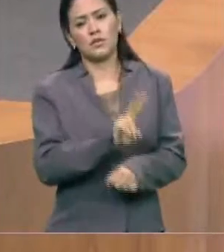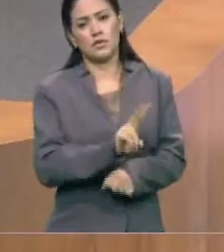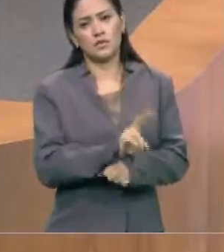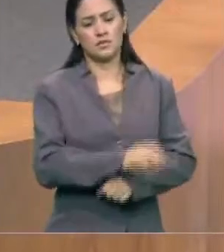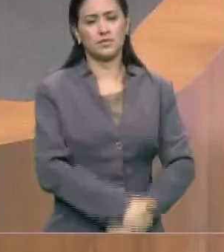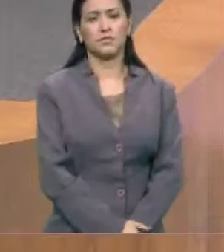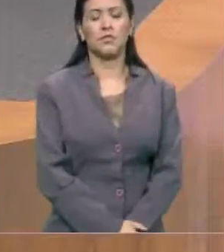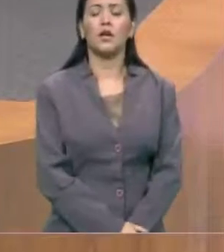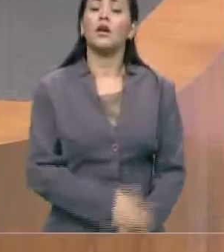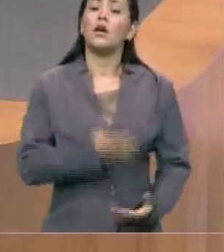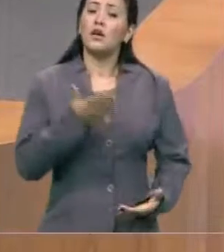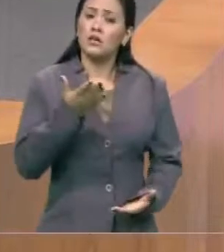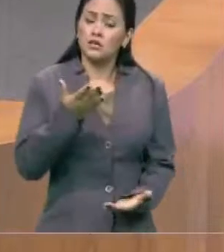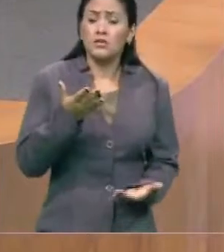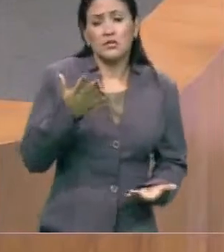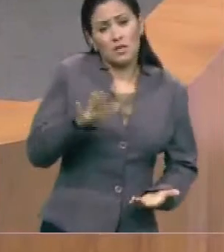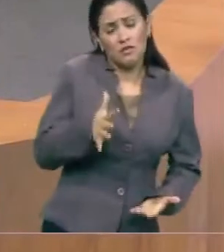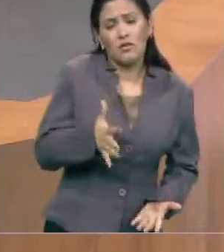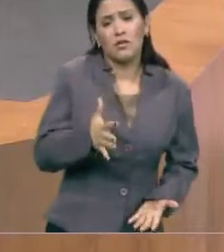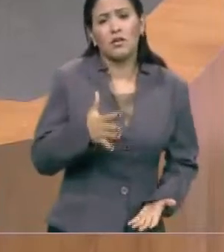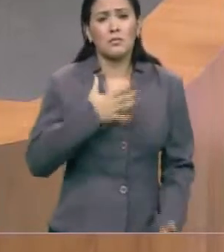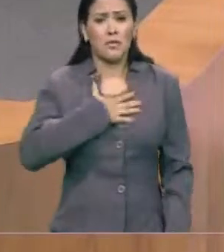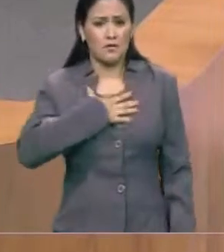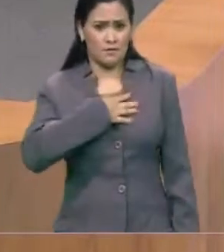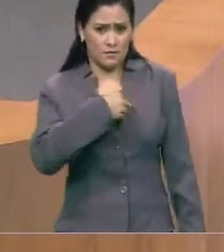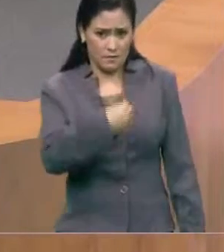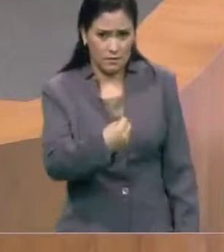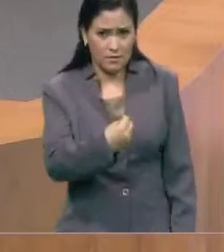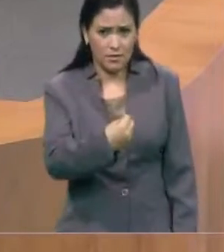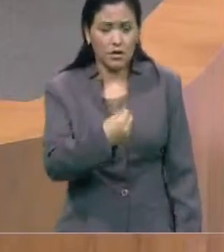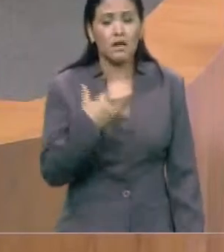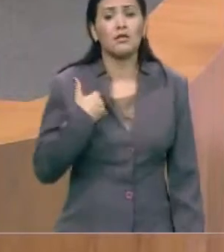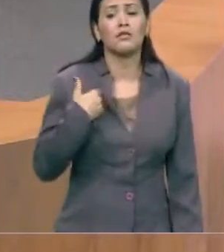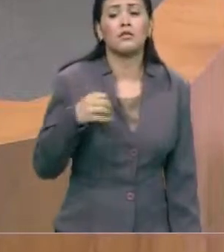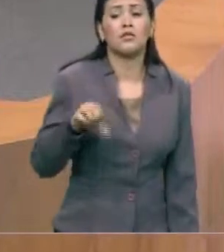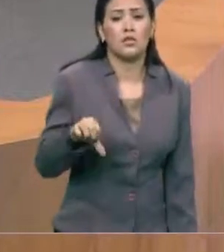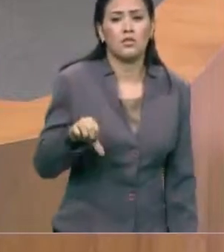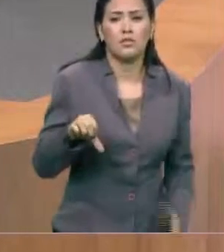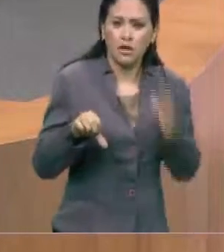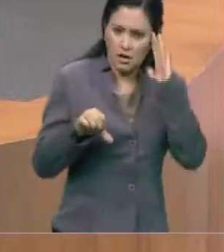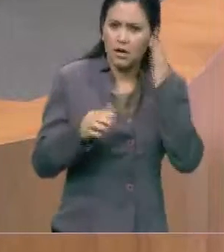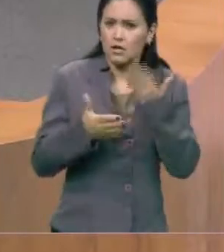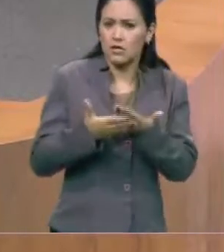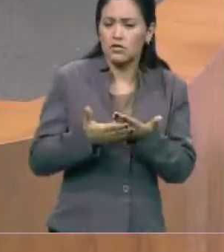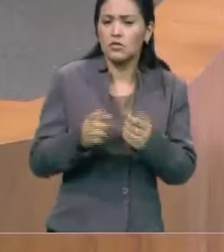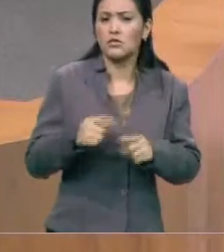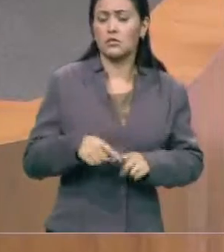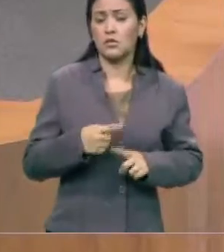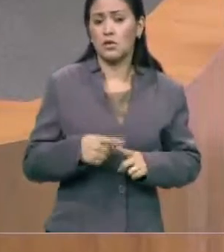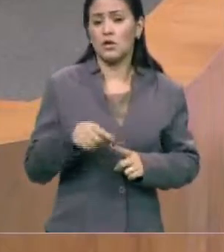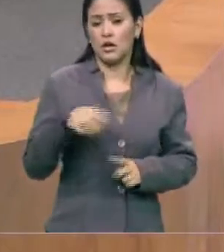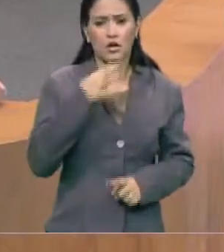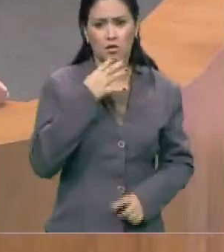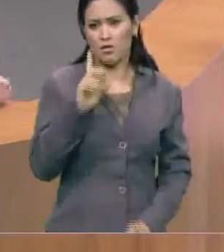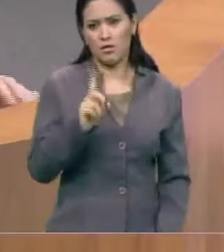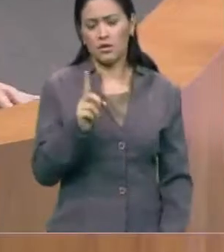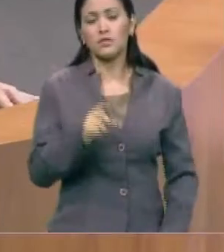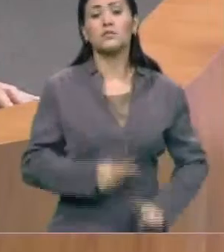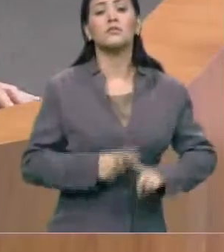tem 9 anos, acredite nisso, porque ela não sabe como funciona, mas é óbvio que Vossa Excelência sabe que não pode.